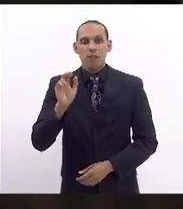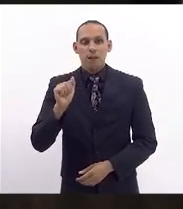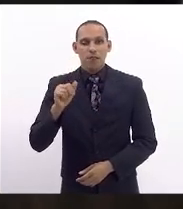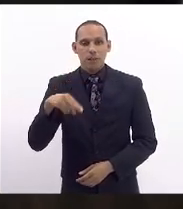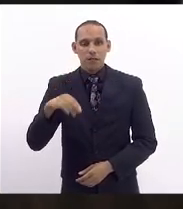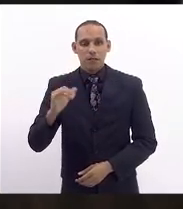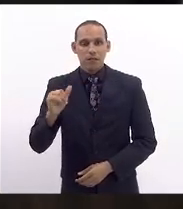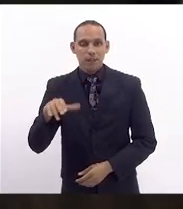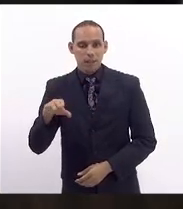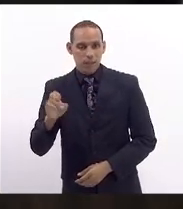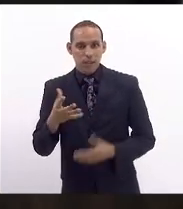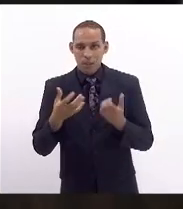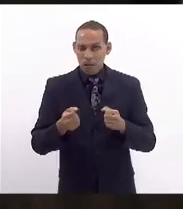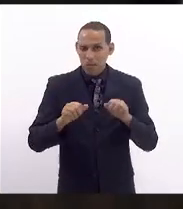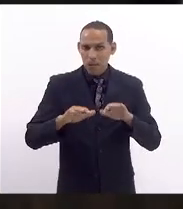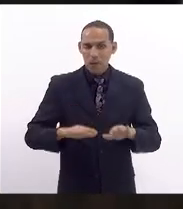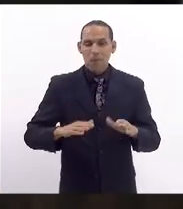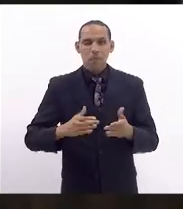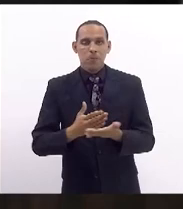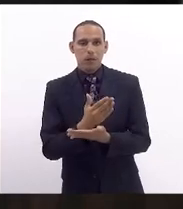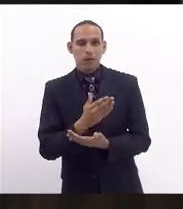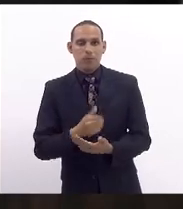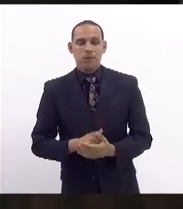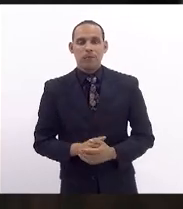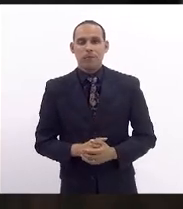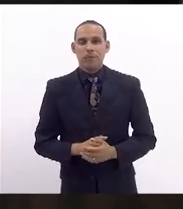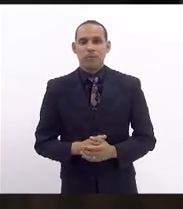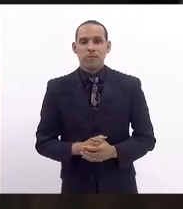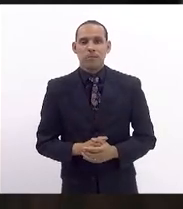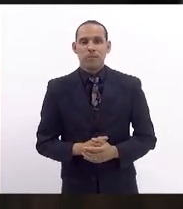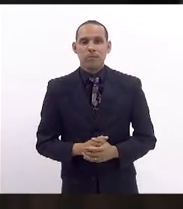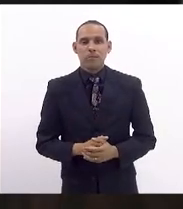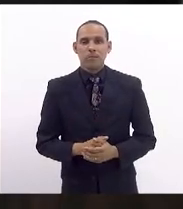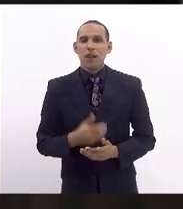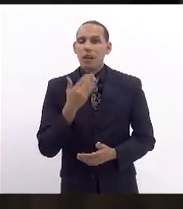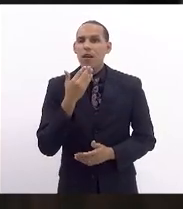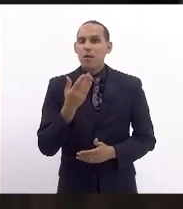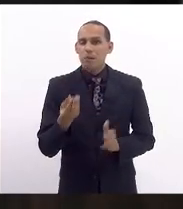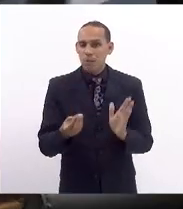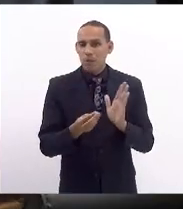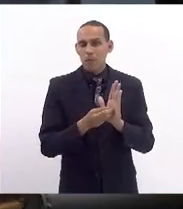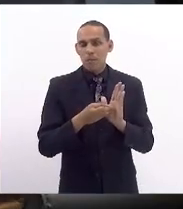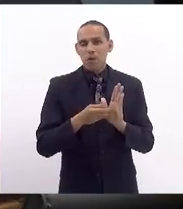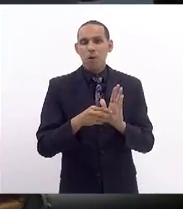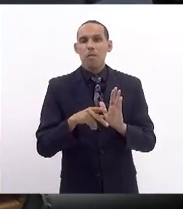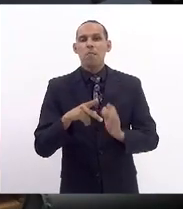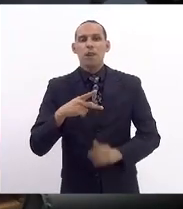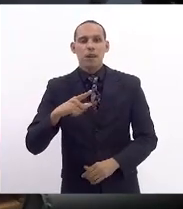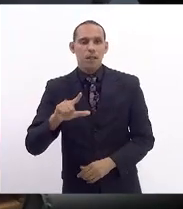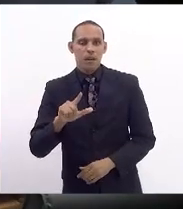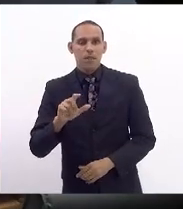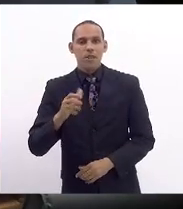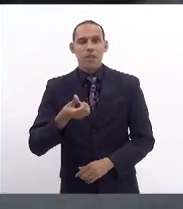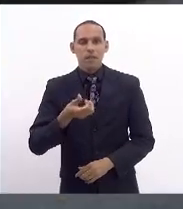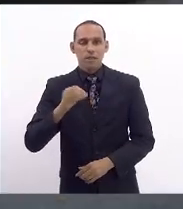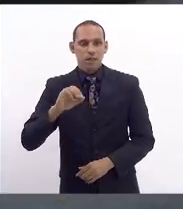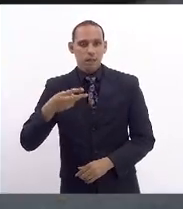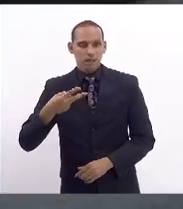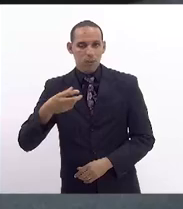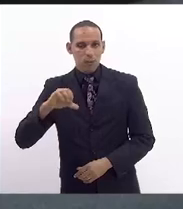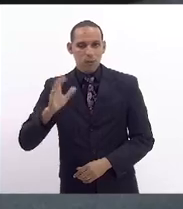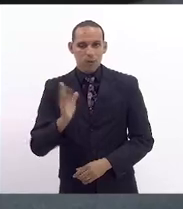eu disse que aprovam permaneçam Como estão aprovado requerer a inclusão do projeto de lei 6029